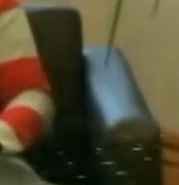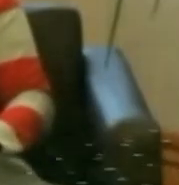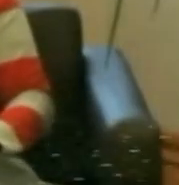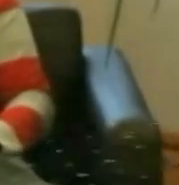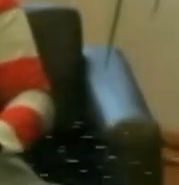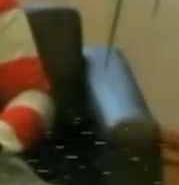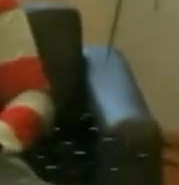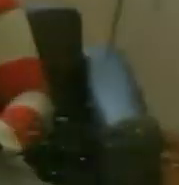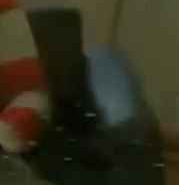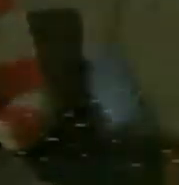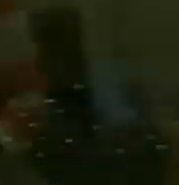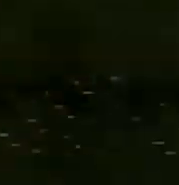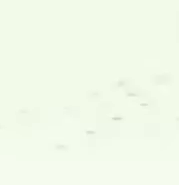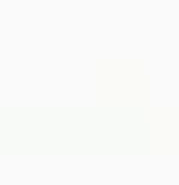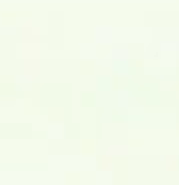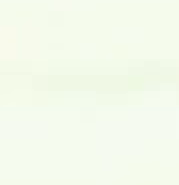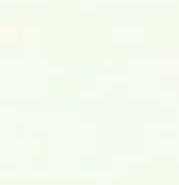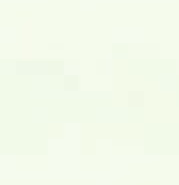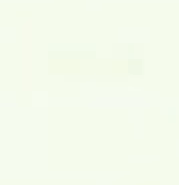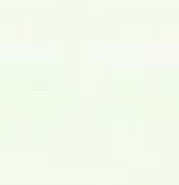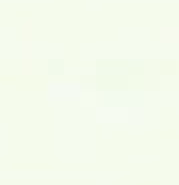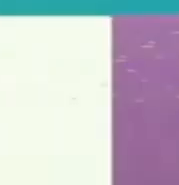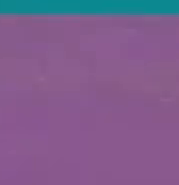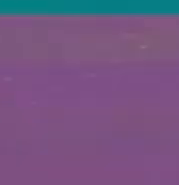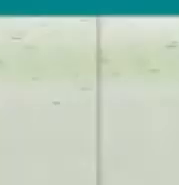próximo Acontece na PIB.